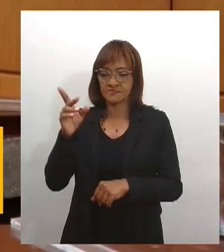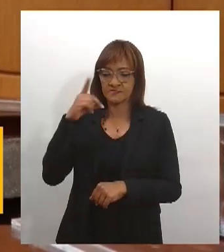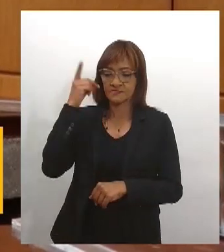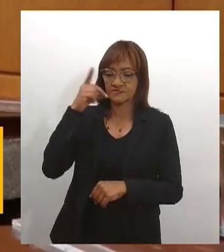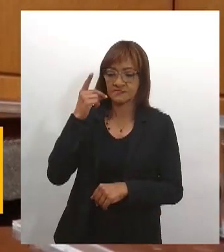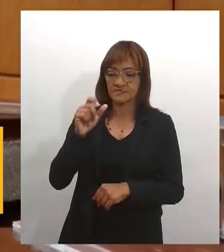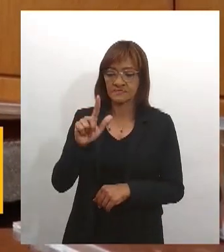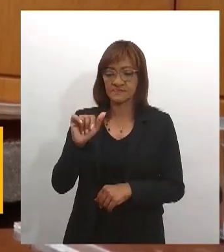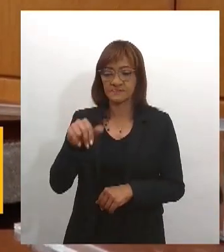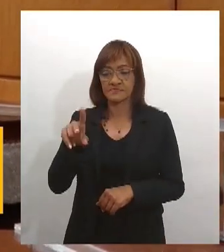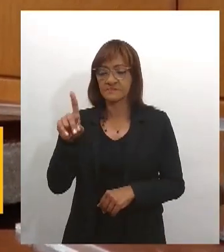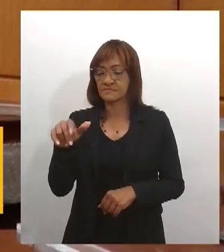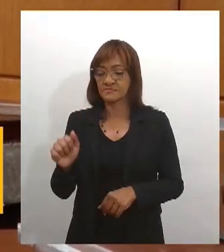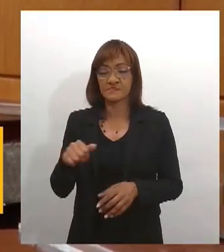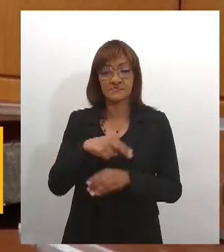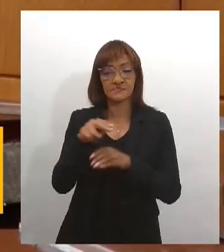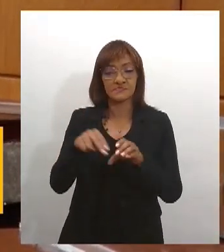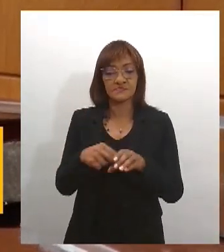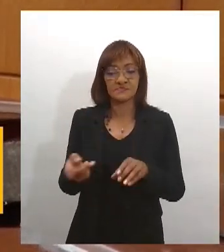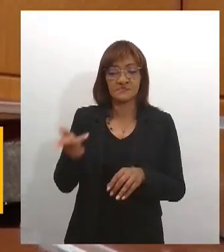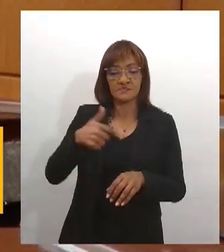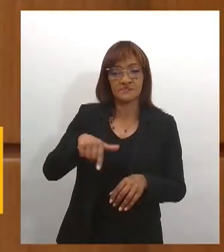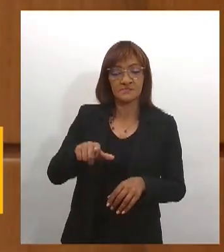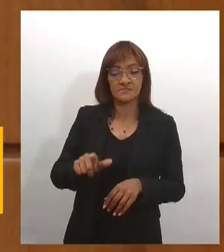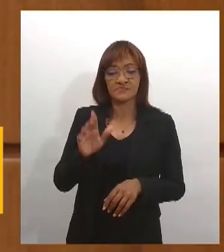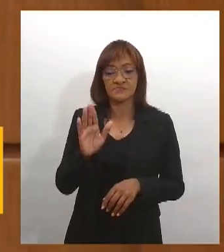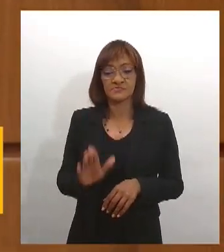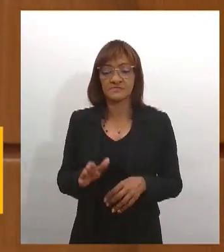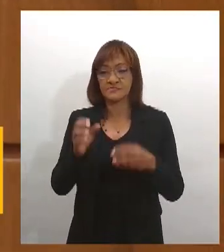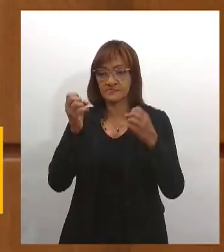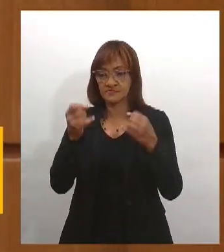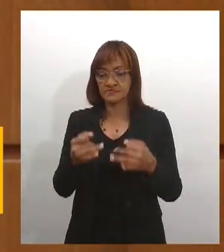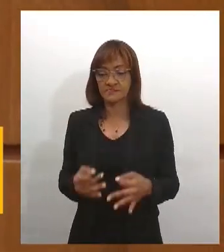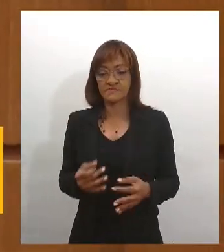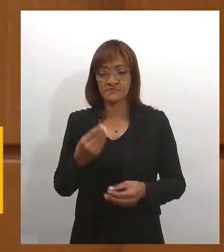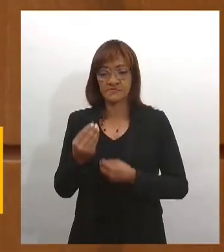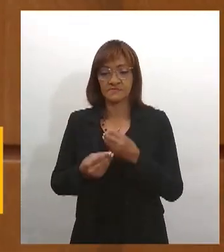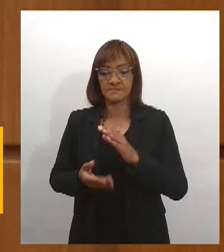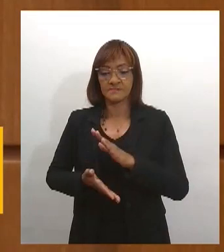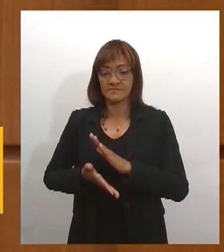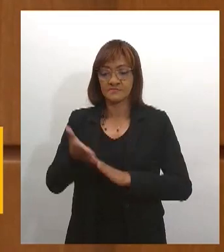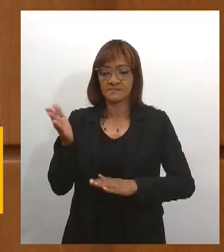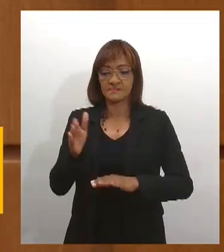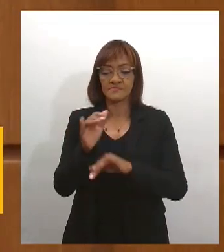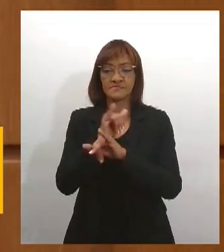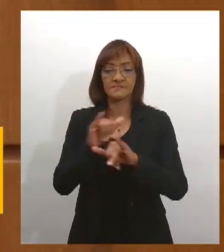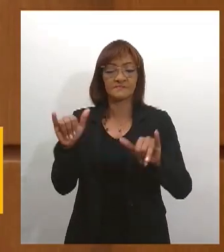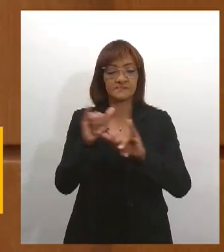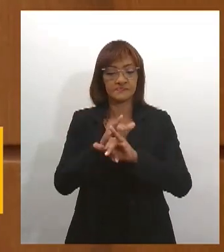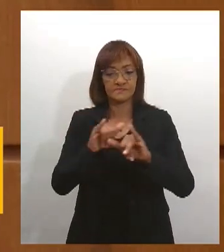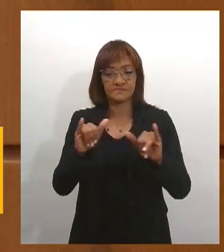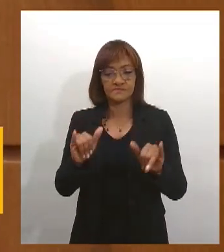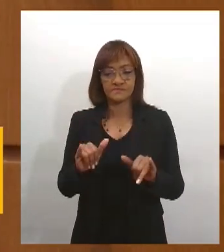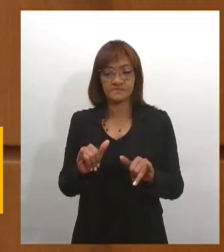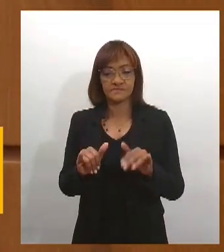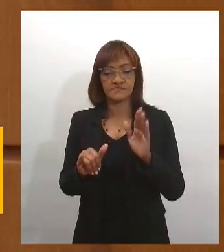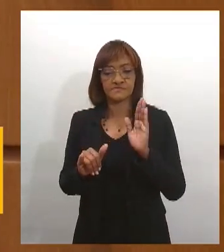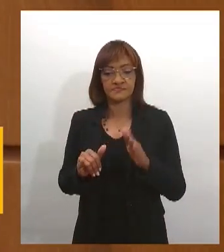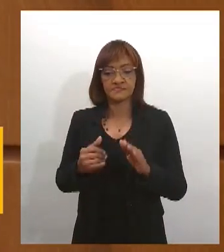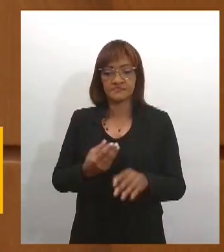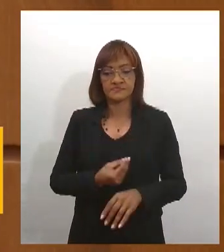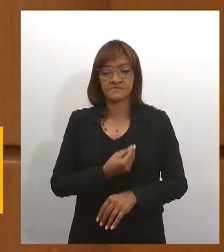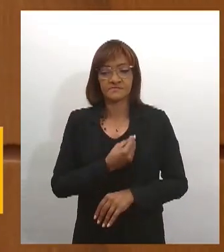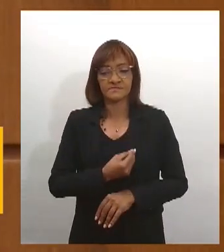tribuna para falar das viagens feitas durante o recesso e anunciar que se colocou à disposição do seu partido como uma